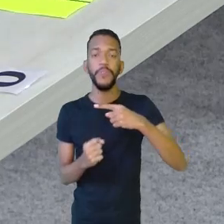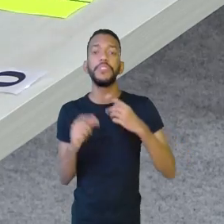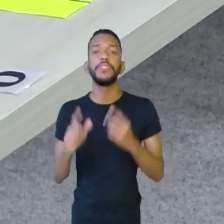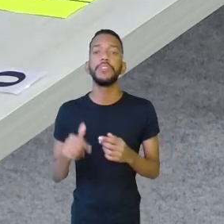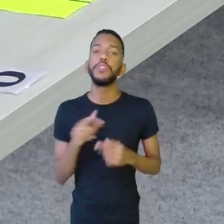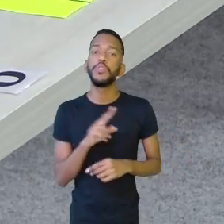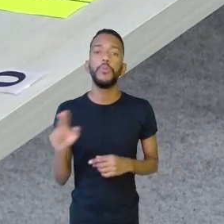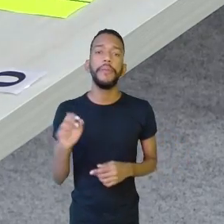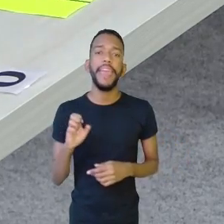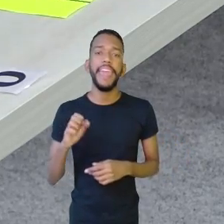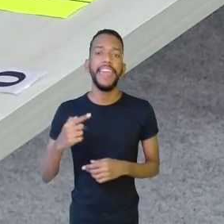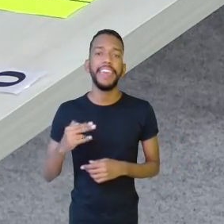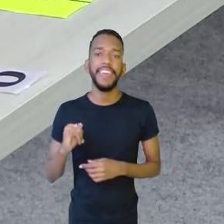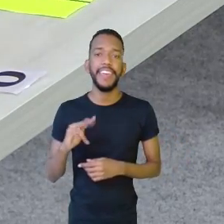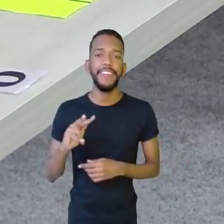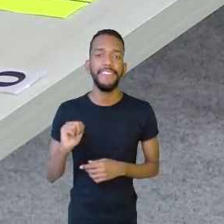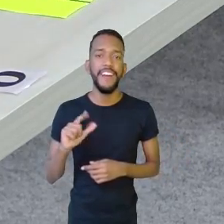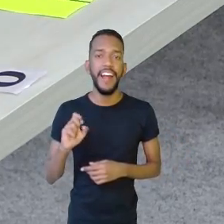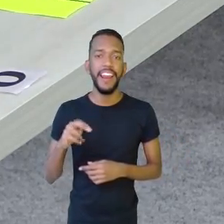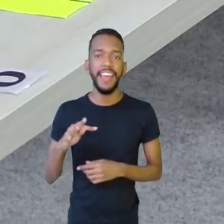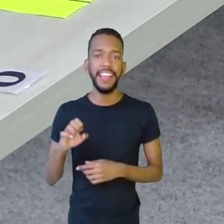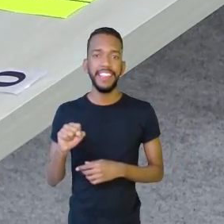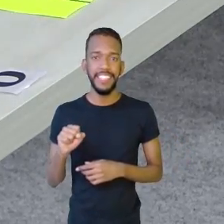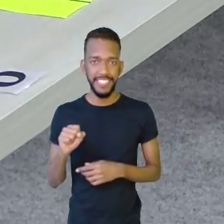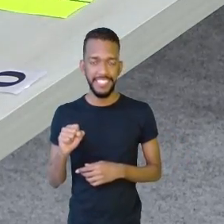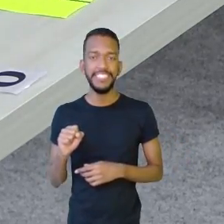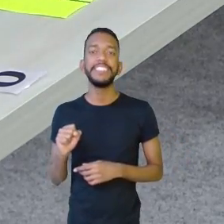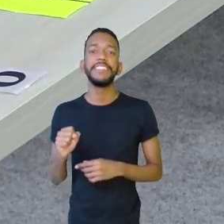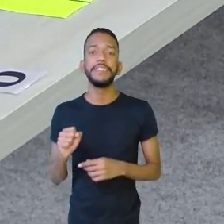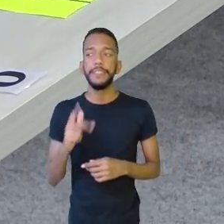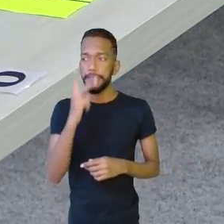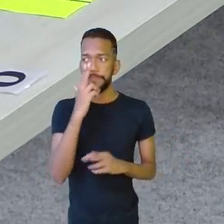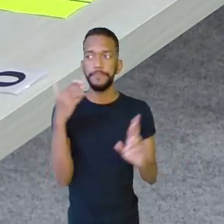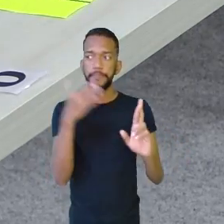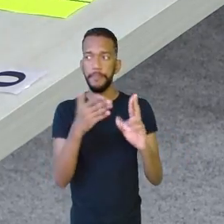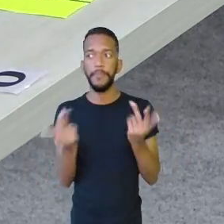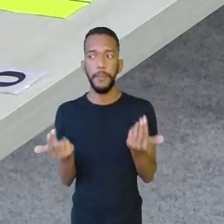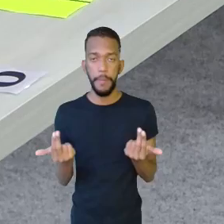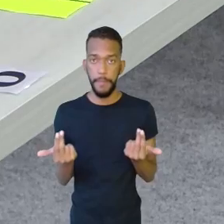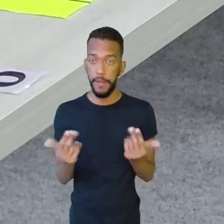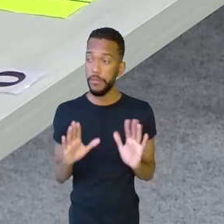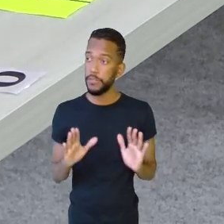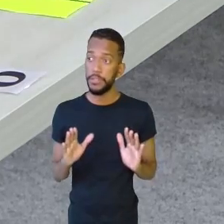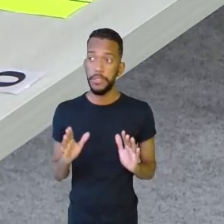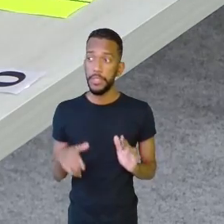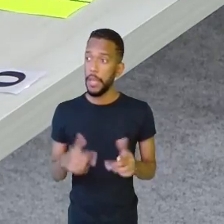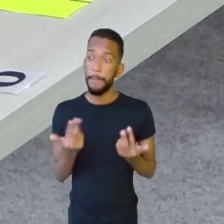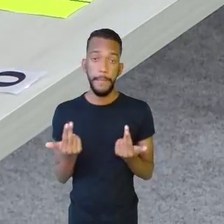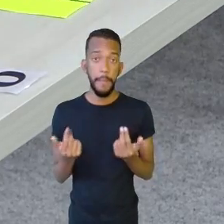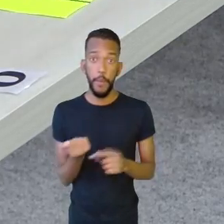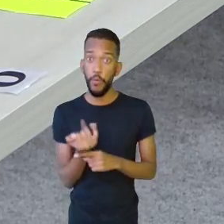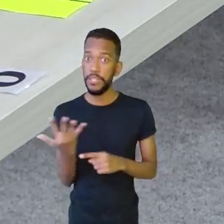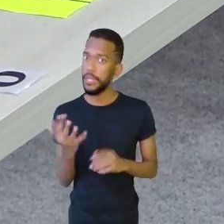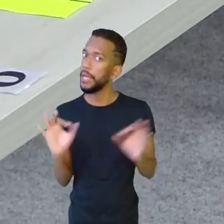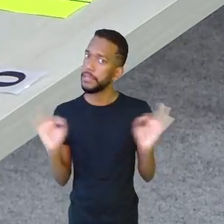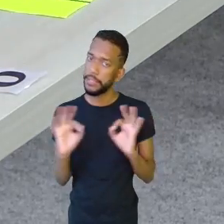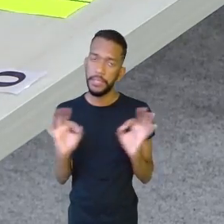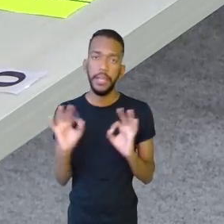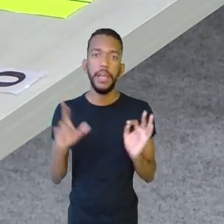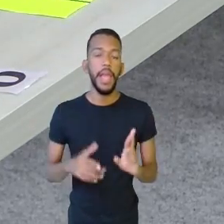de equivalentes, representando a mesma coisa. Não está a mesma quantidade,